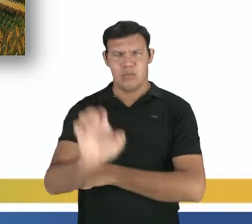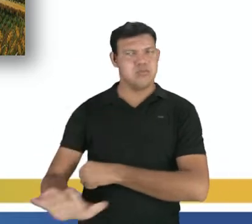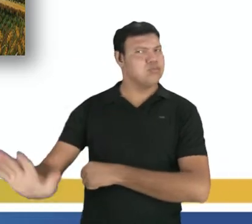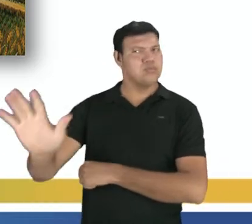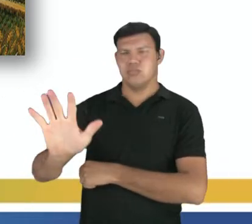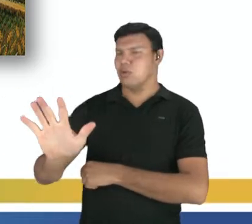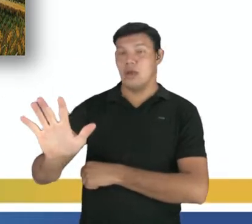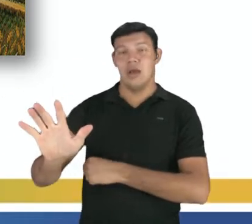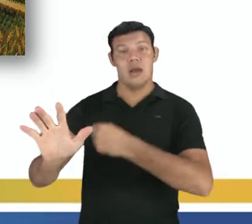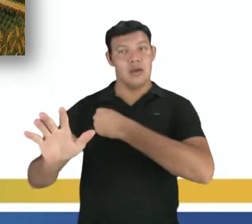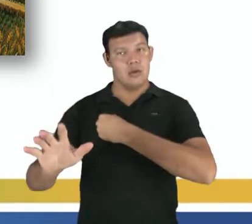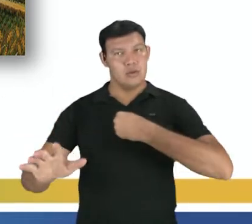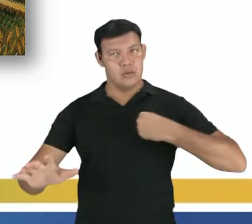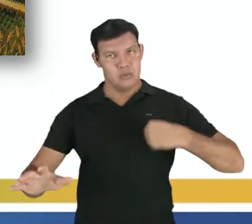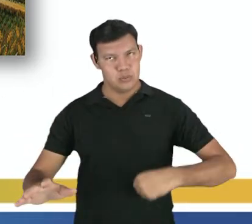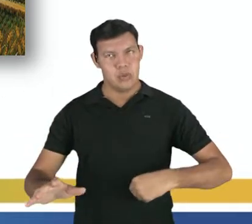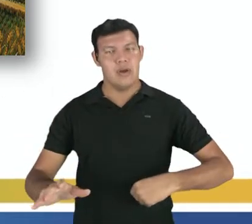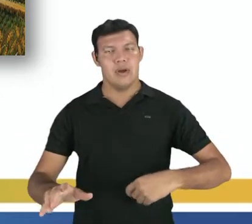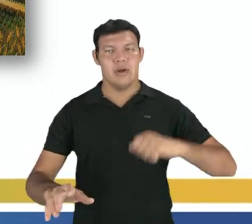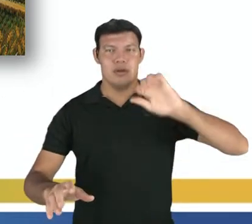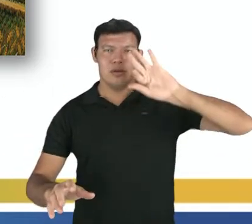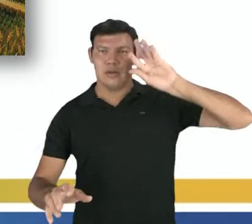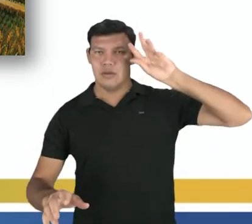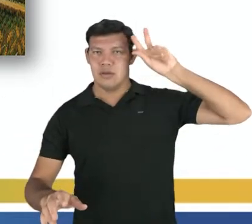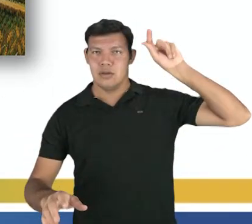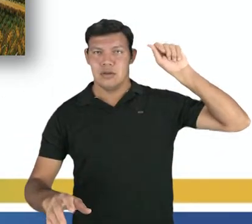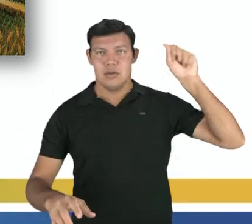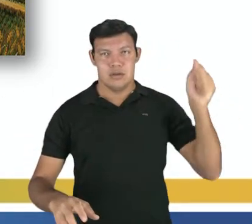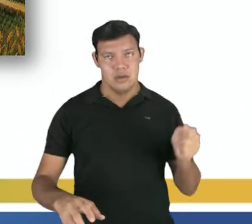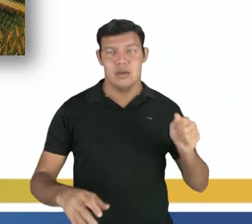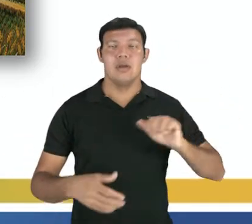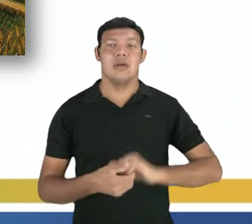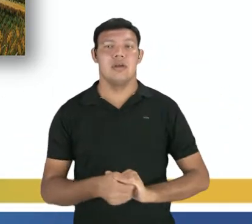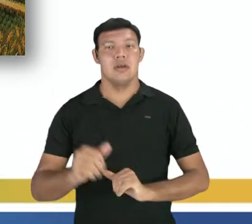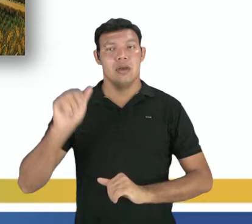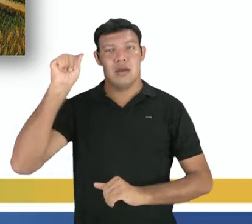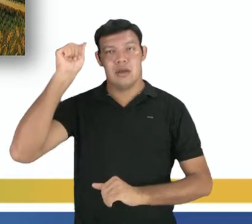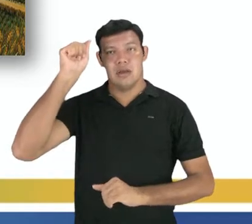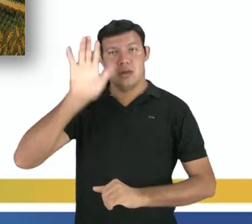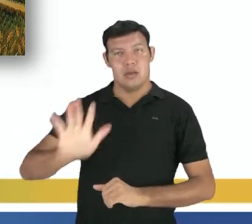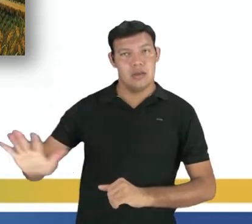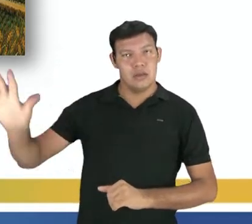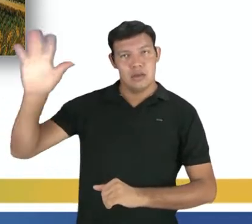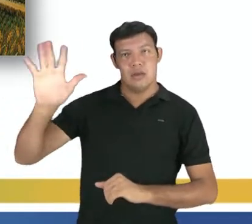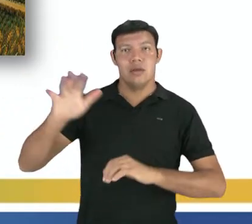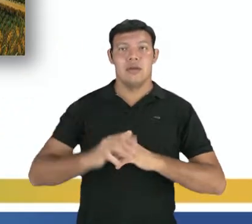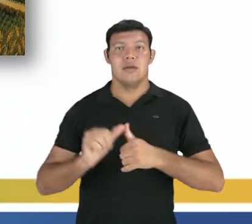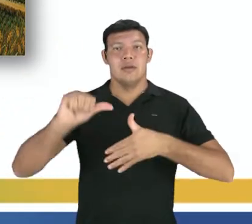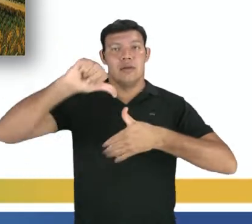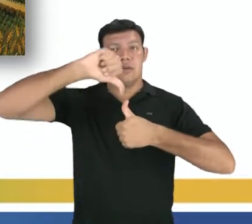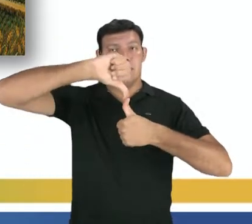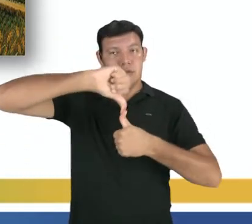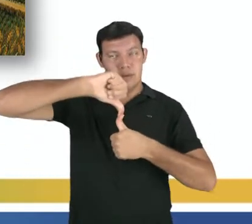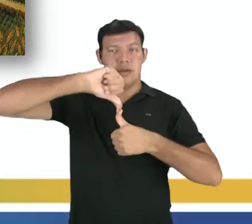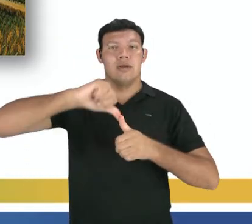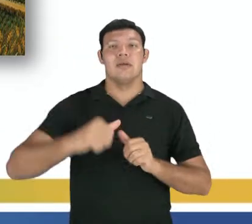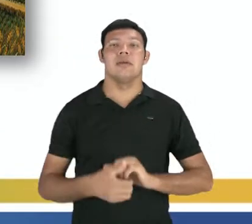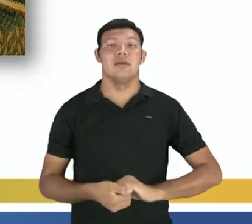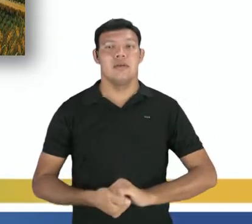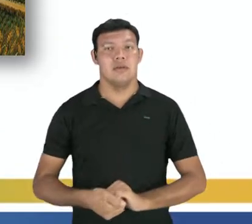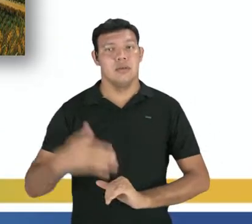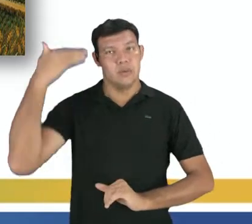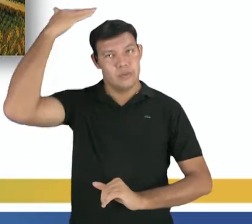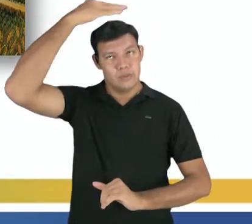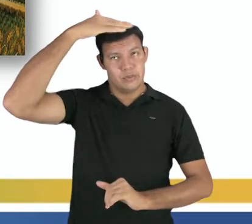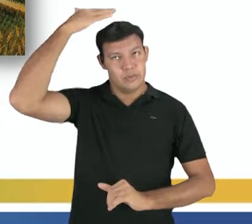tem na China, né? Ásia, América do Norte, no México, na América Central, e alguns estudiosos chamam, como eu